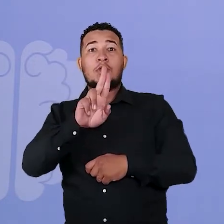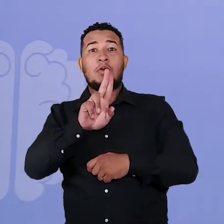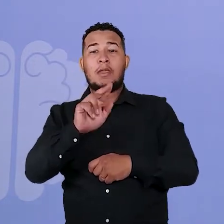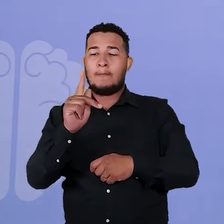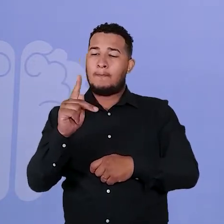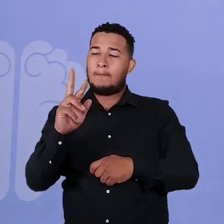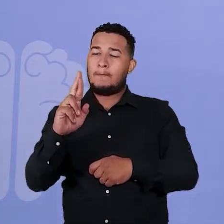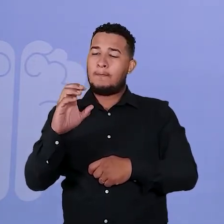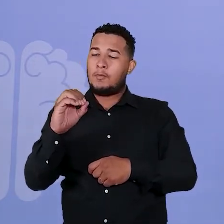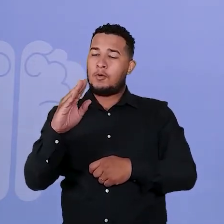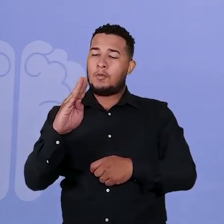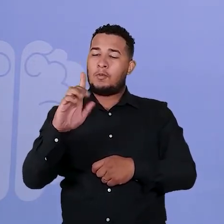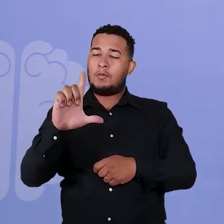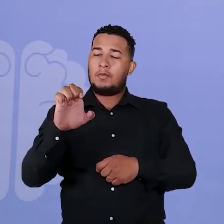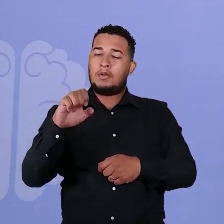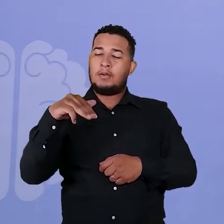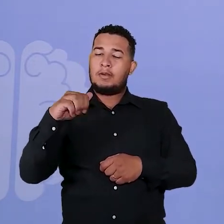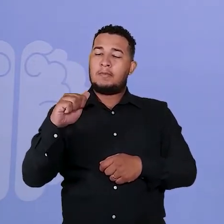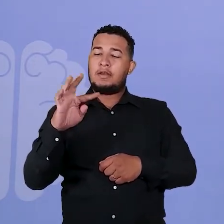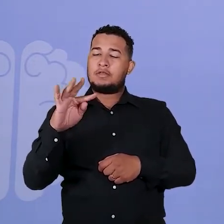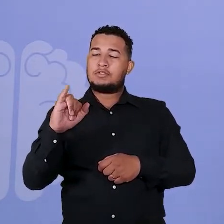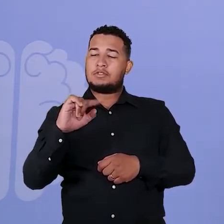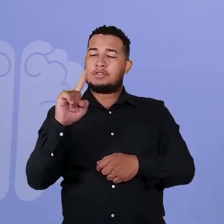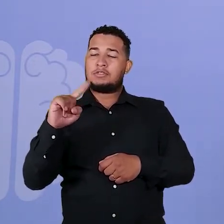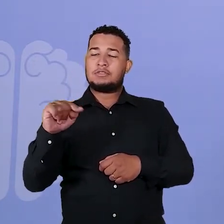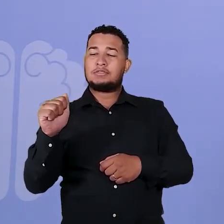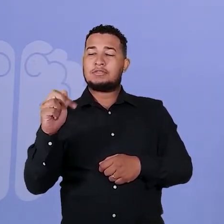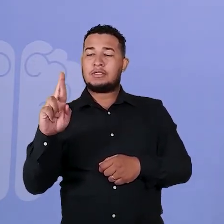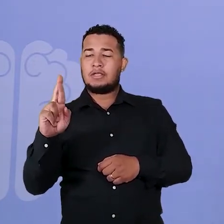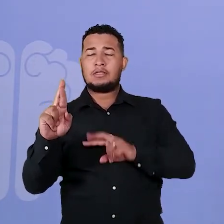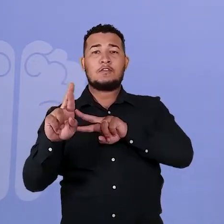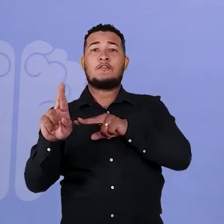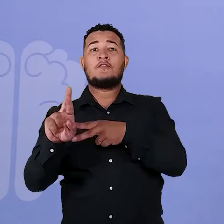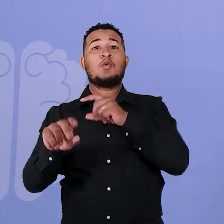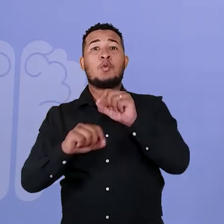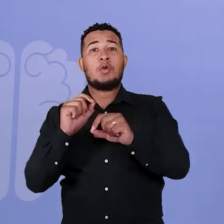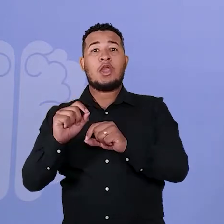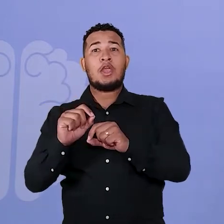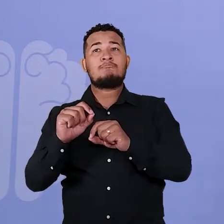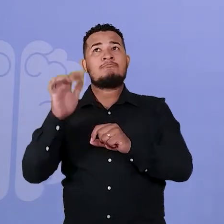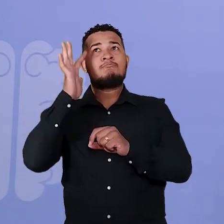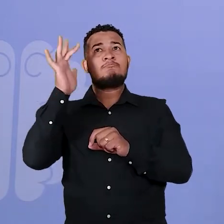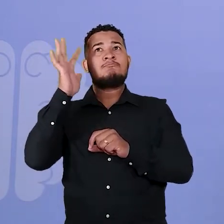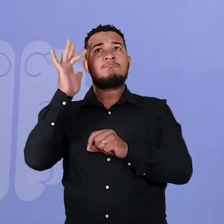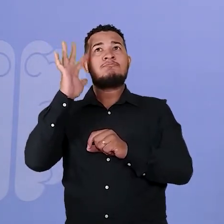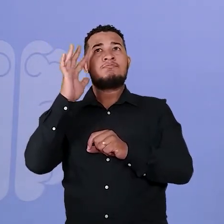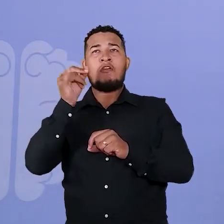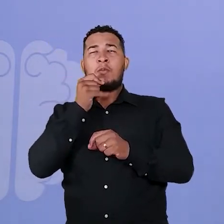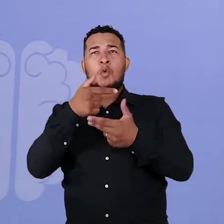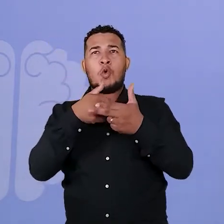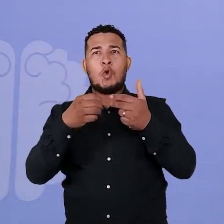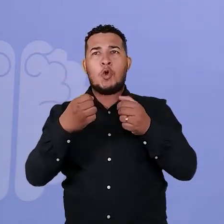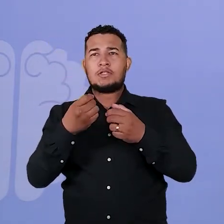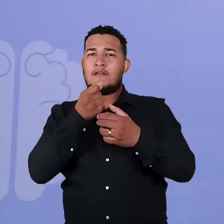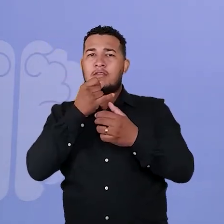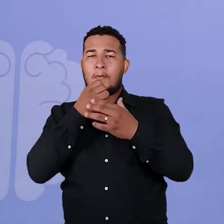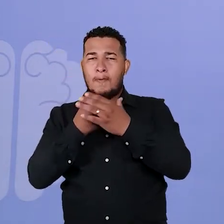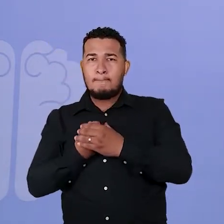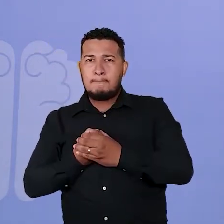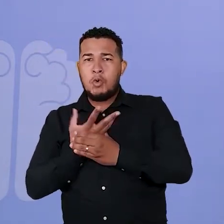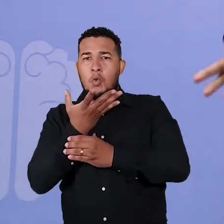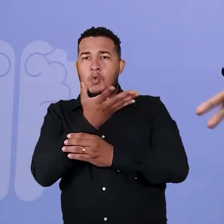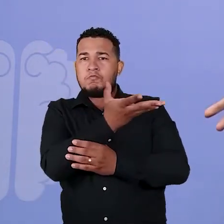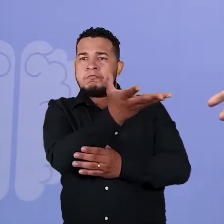da problematização. Problematizar significa apresentar uma